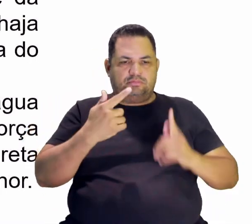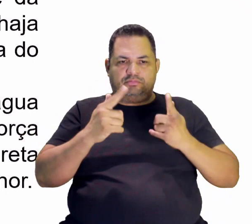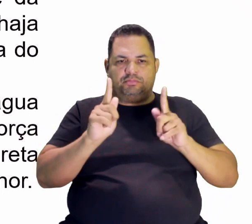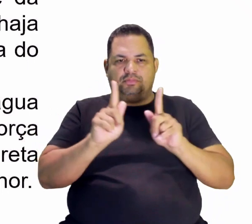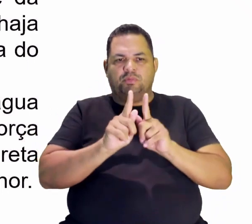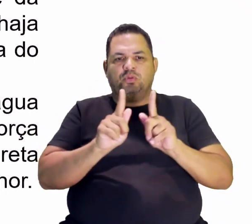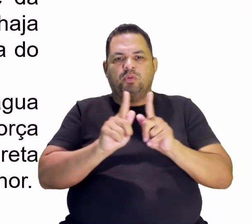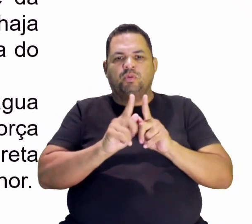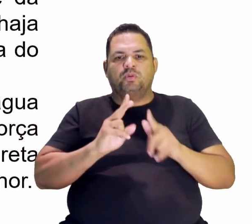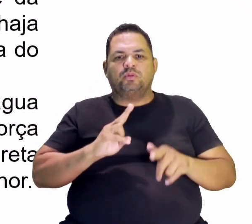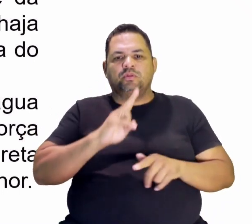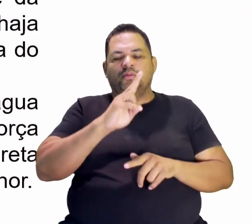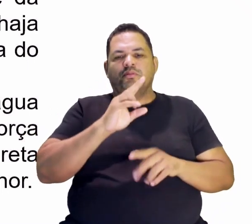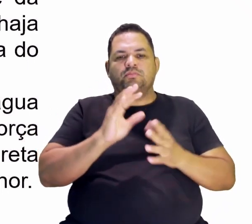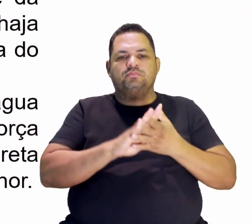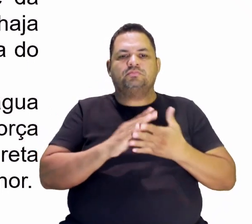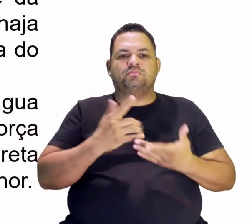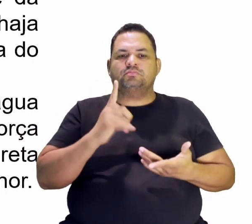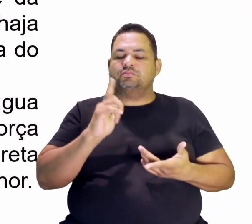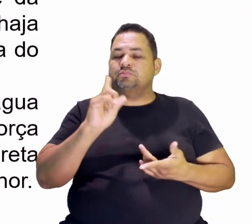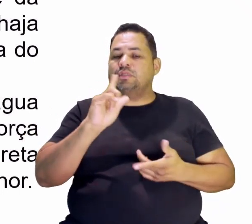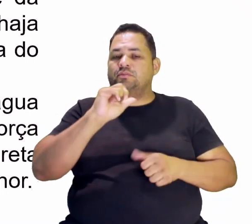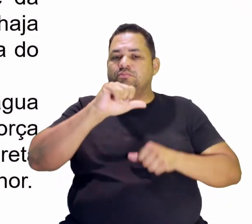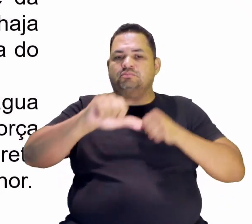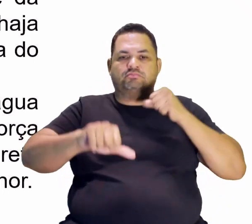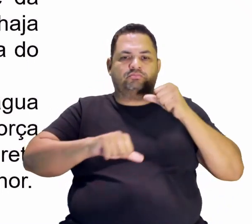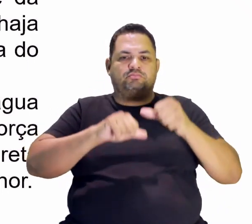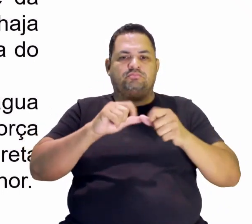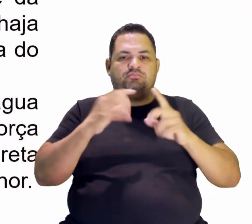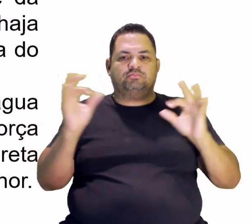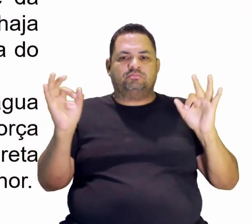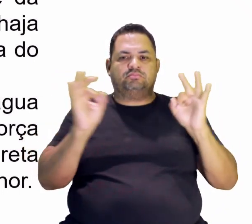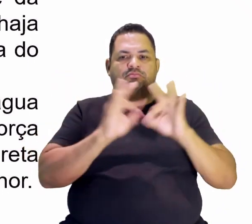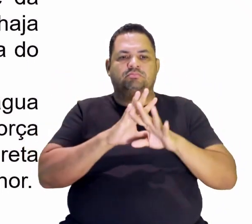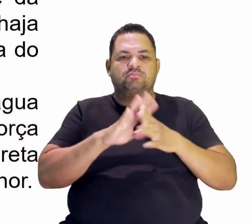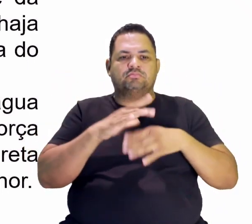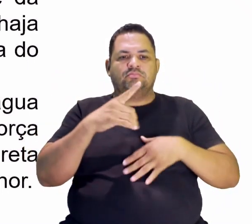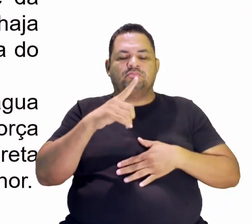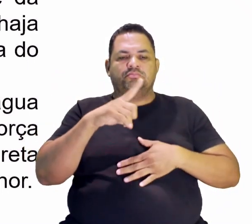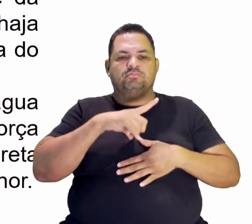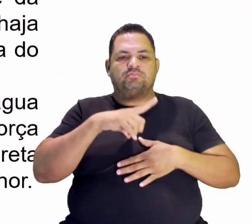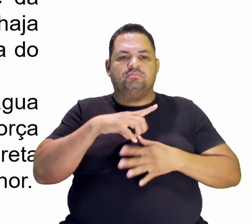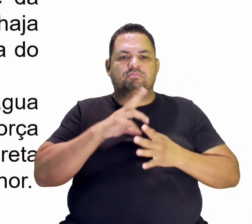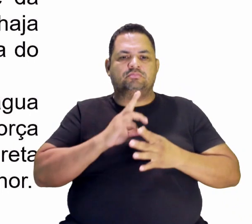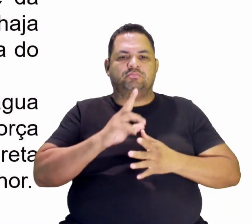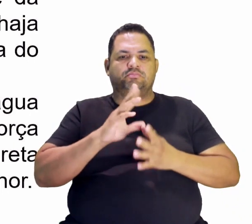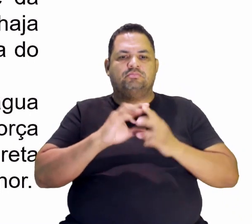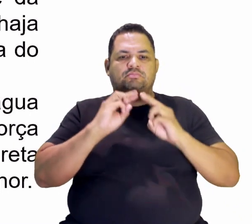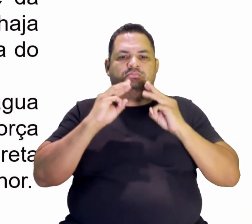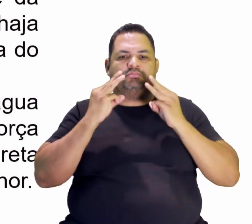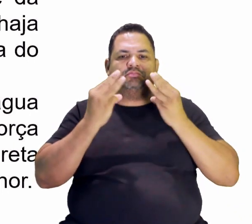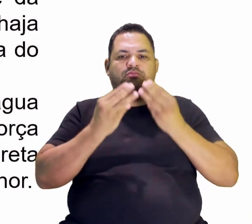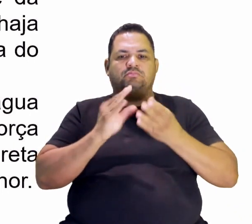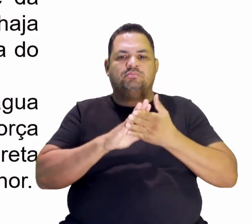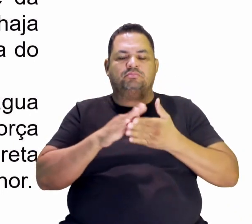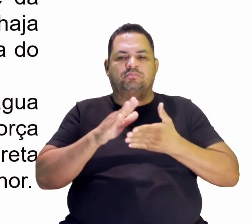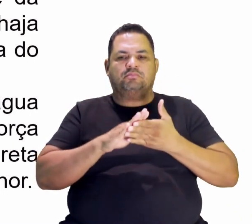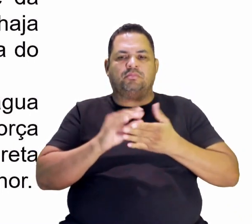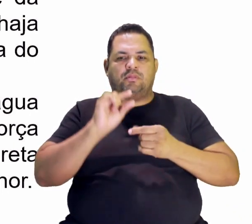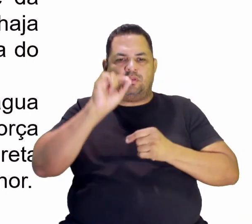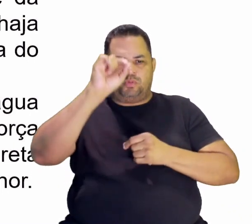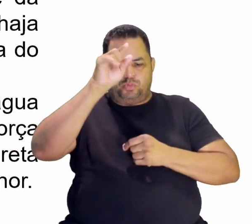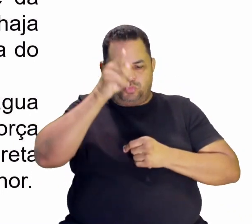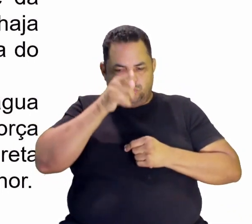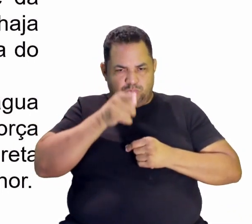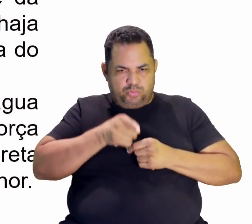força gravitacional. Então não muda a velocidade. Portanto, para que haja conservação da massa, a área da seção reta